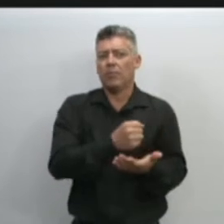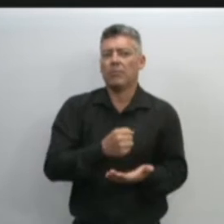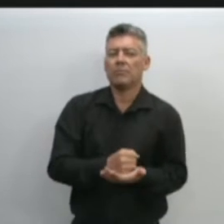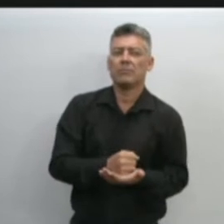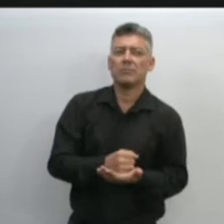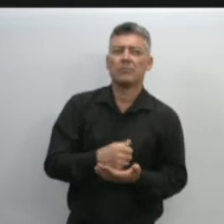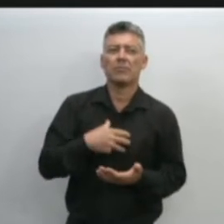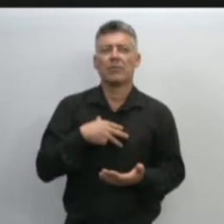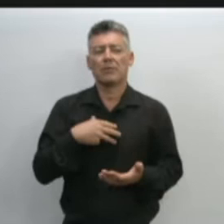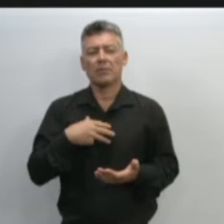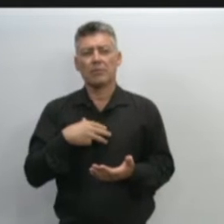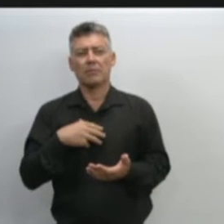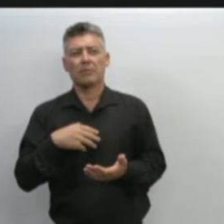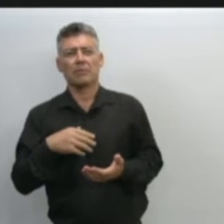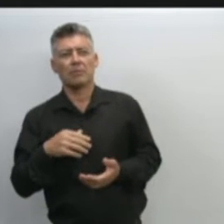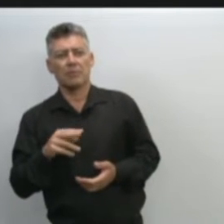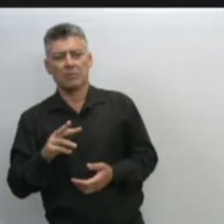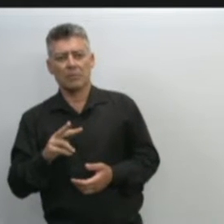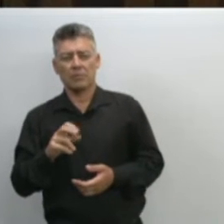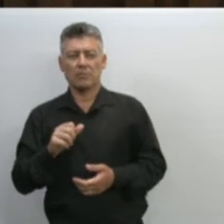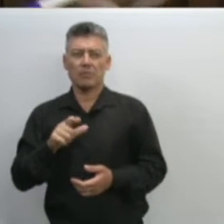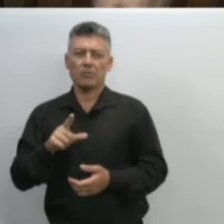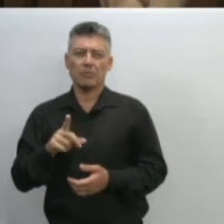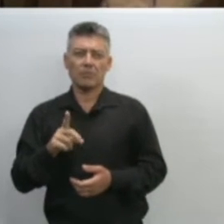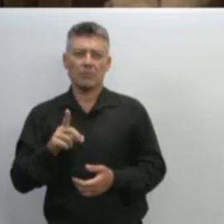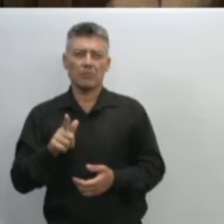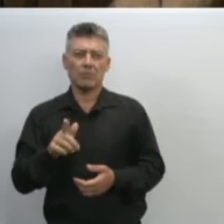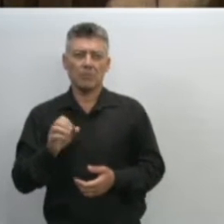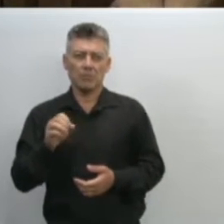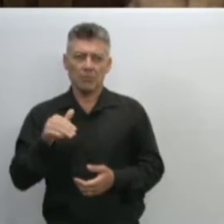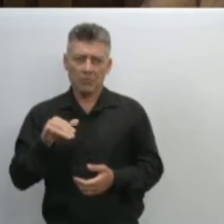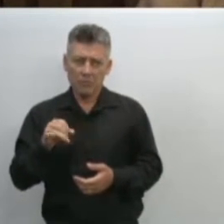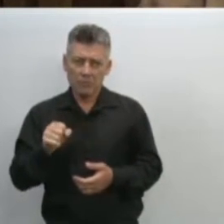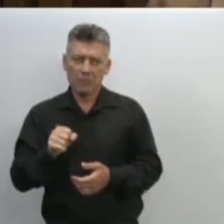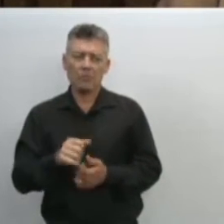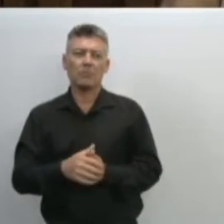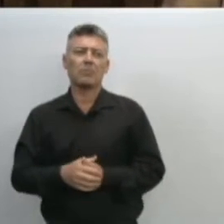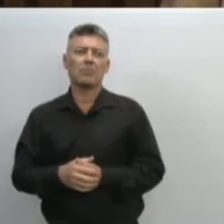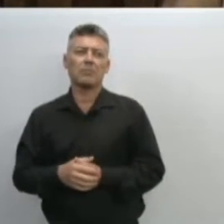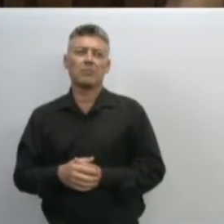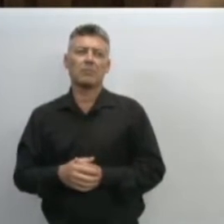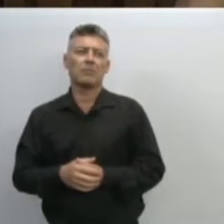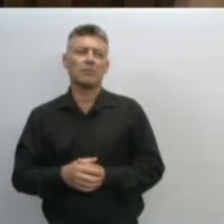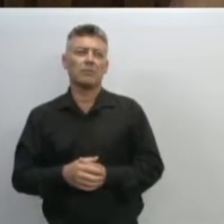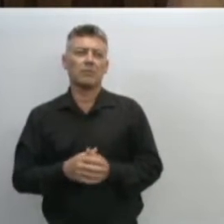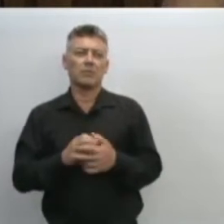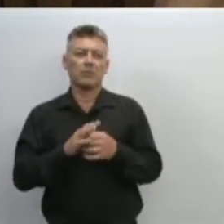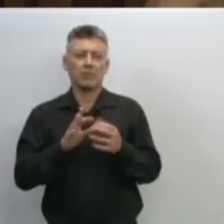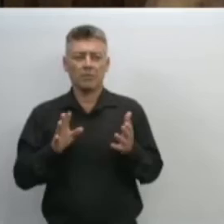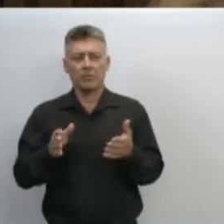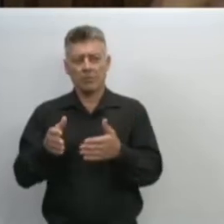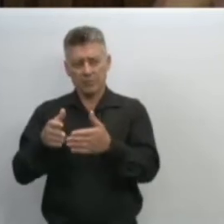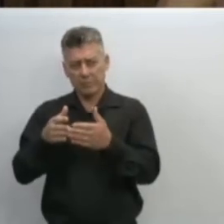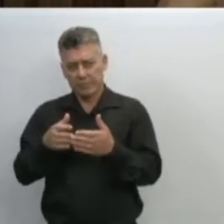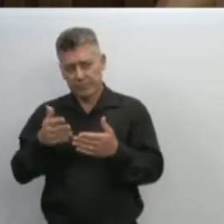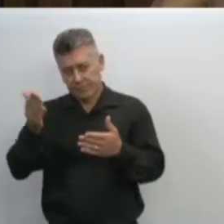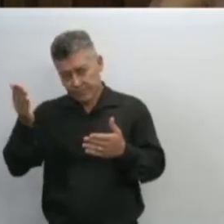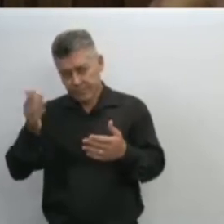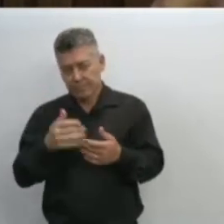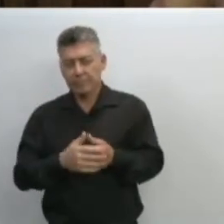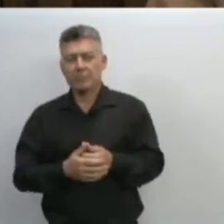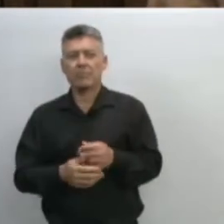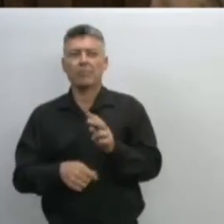querido Adonis. Ok, obrigado. Eu tinha escutado, Vossa Excelência, e já tinha até pedido ao Legislativo que dá o apoio